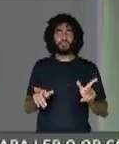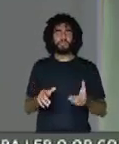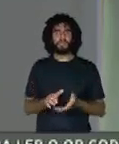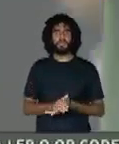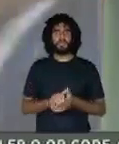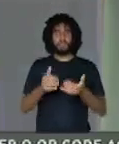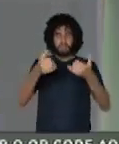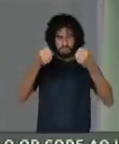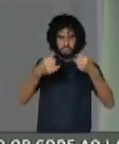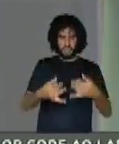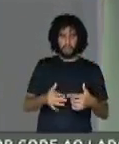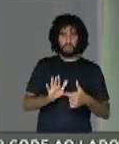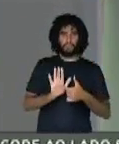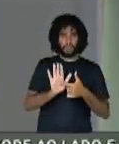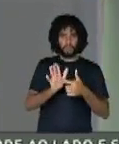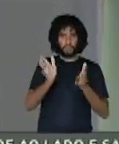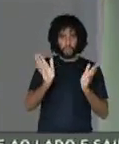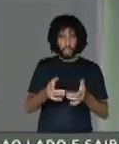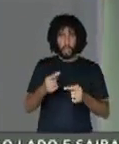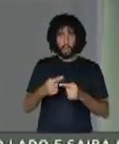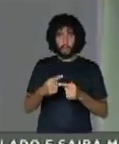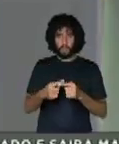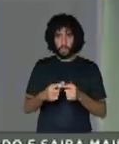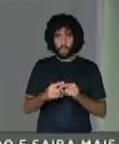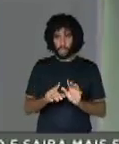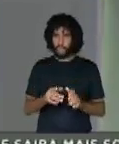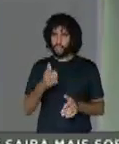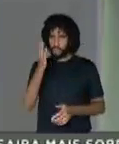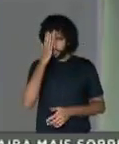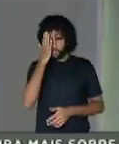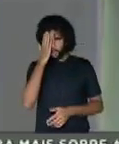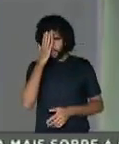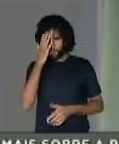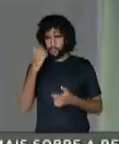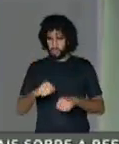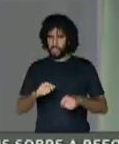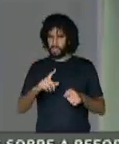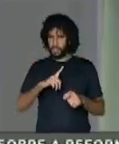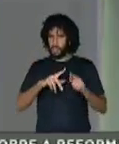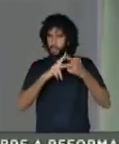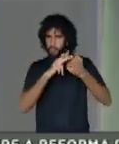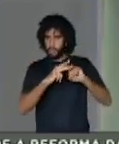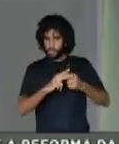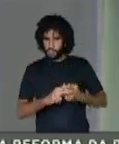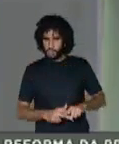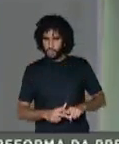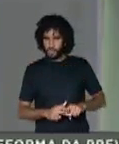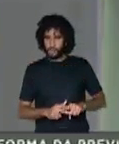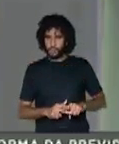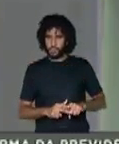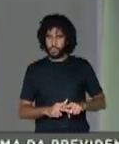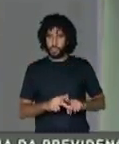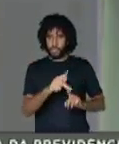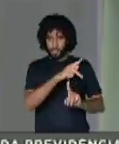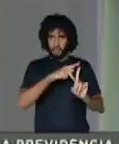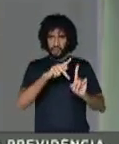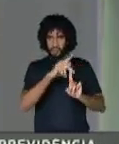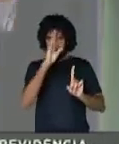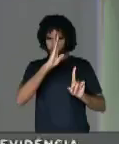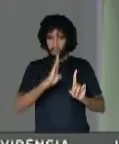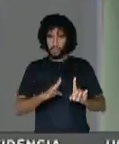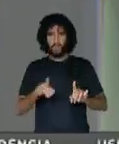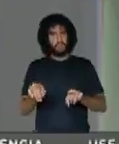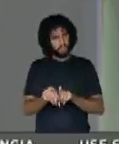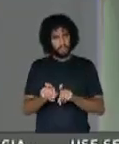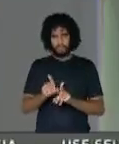proposta, porque, evidentemente, não se há de negar a necessidade de ajustes no modelo de previdência no Brasil, como já houve